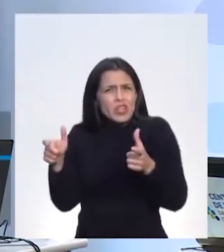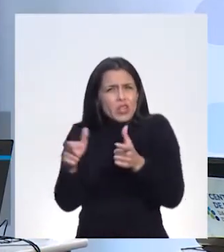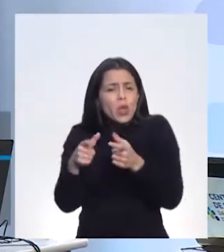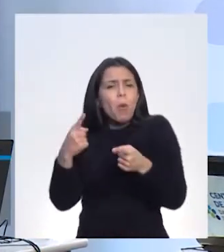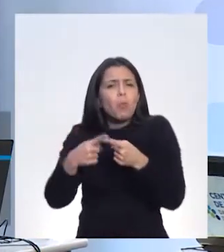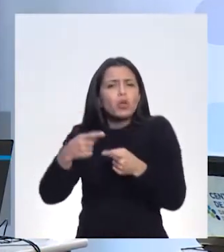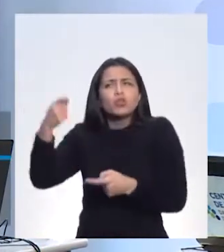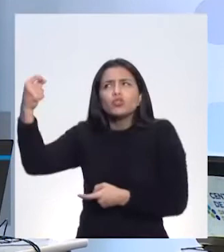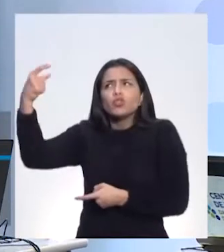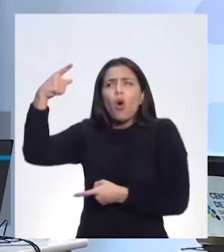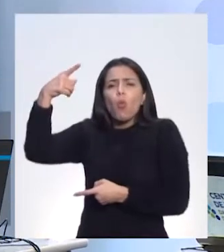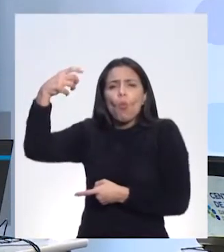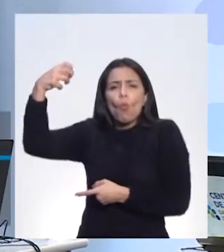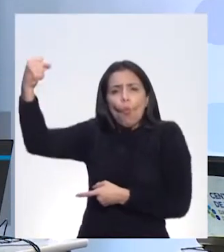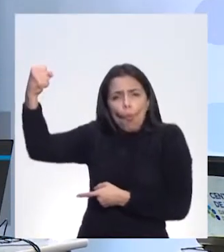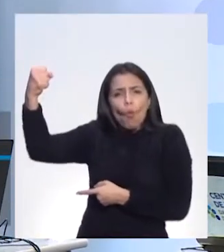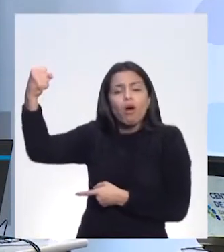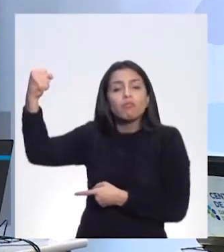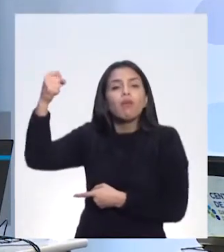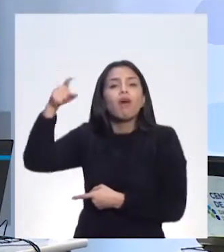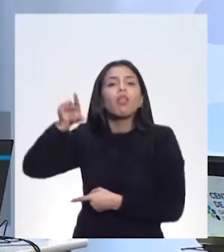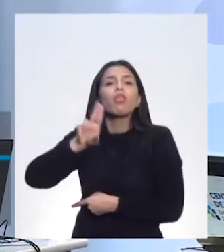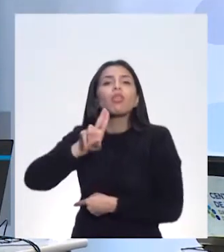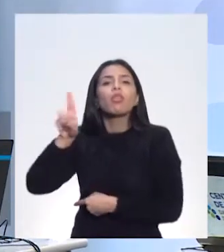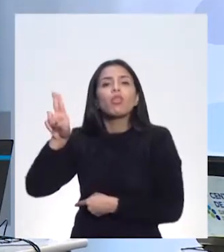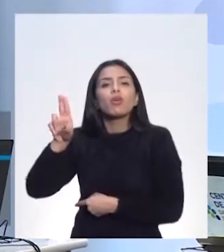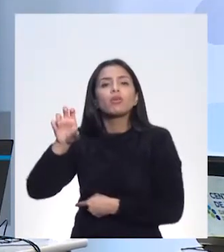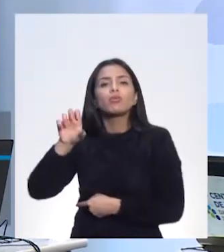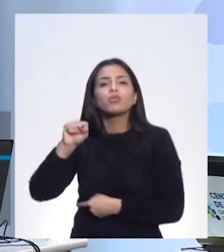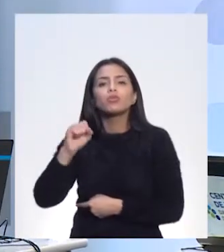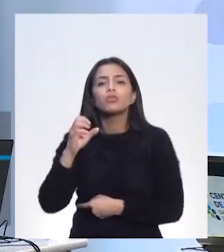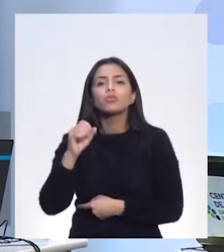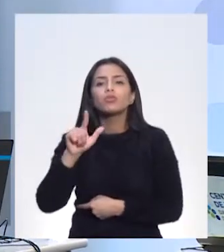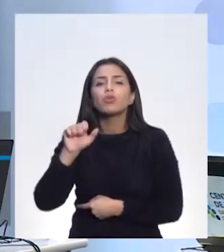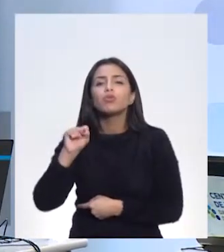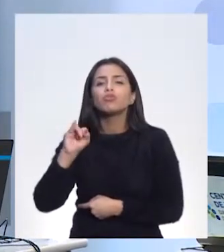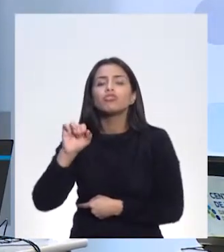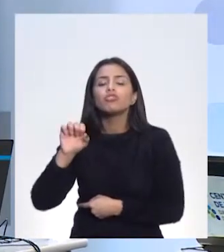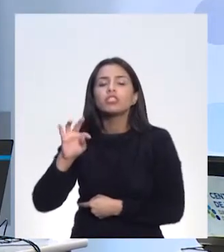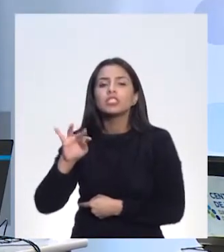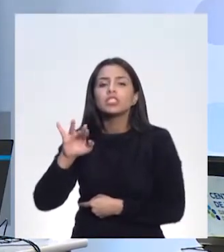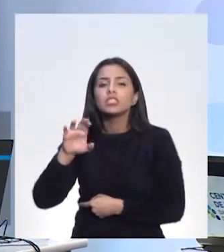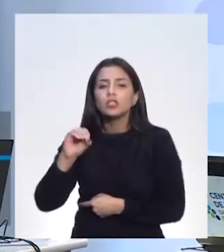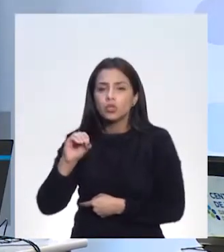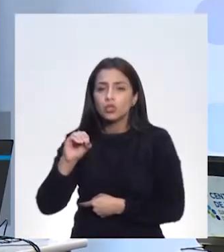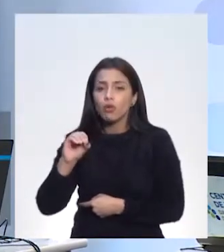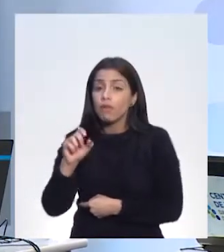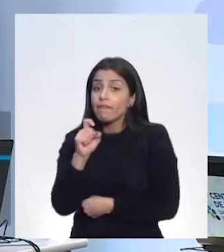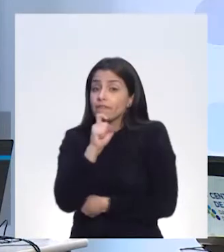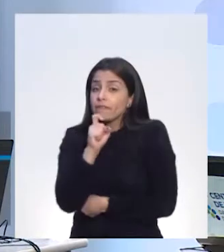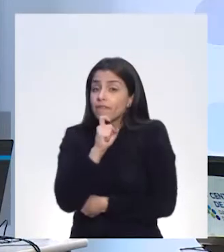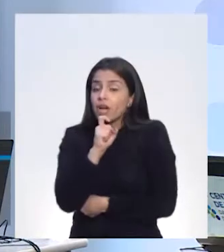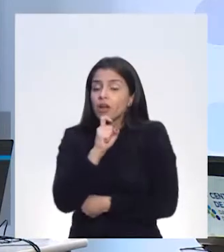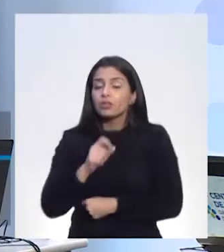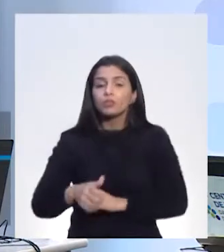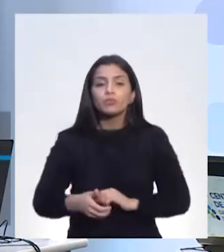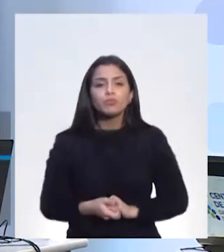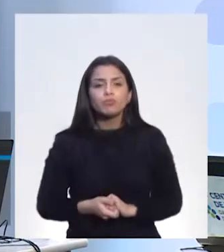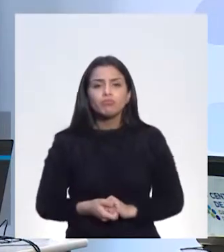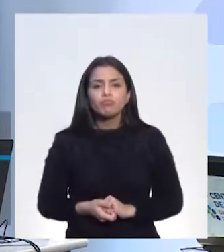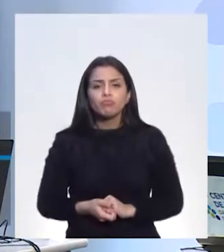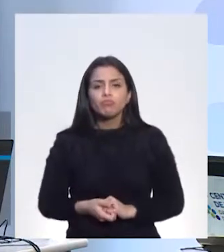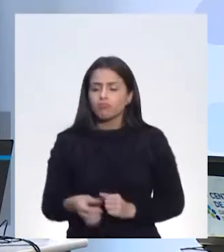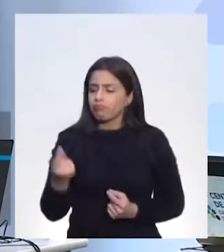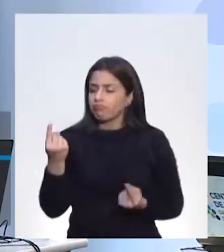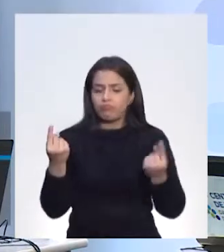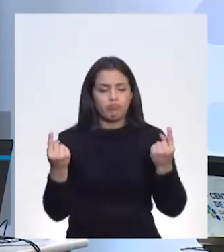por menos tempo, que é chamado solstício de inverno. O que acontece nesses 2